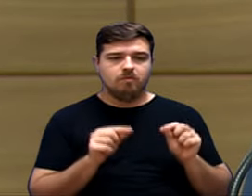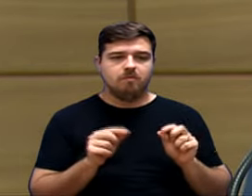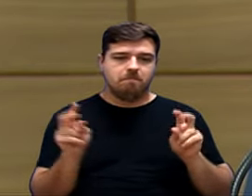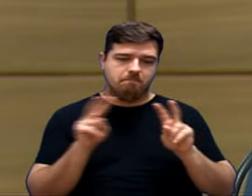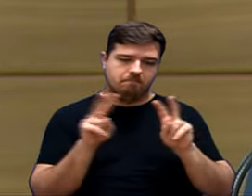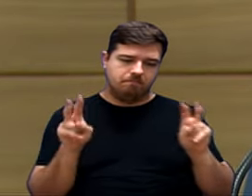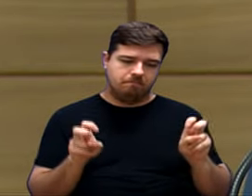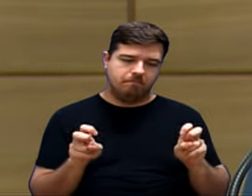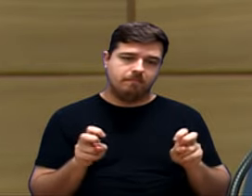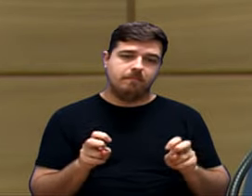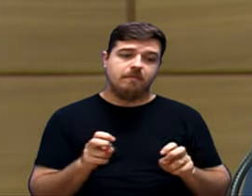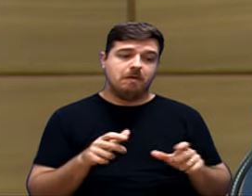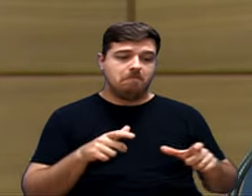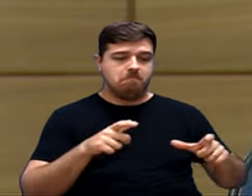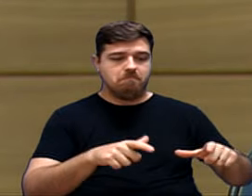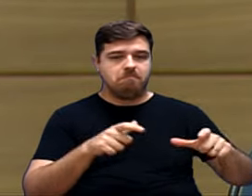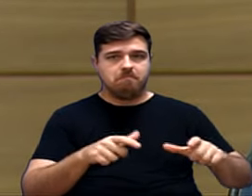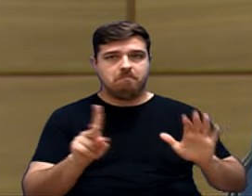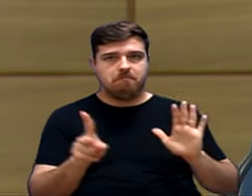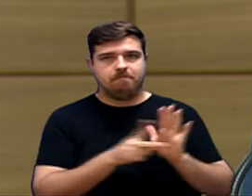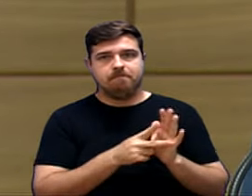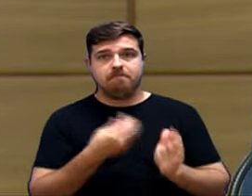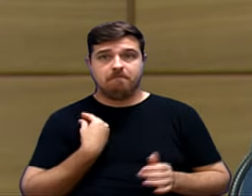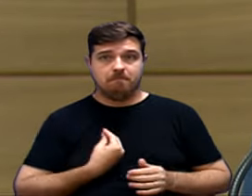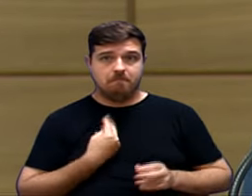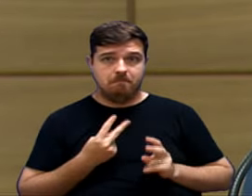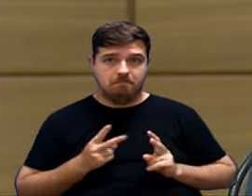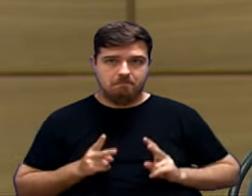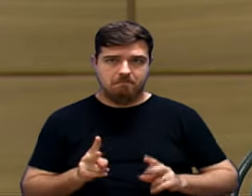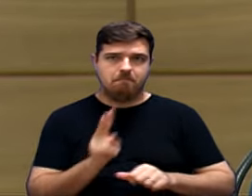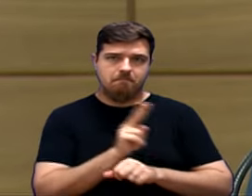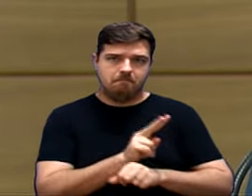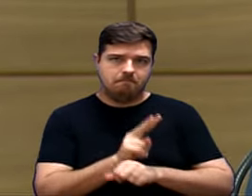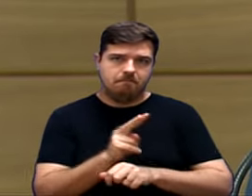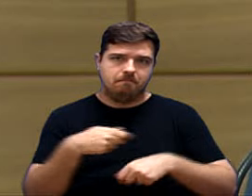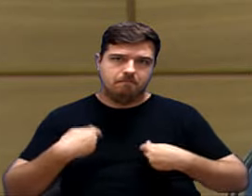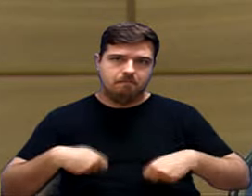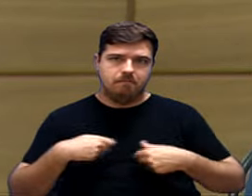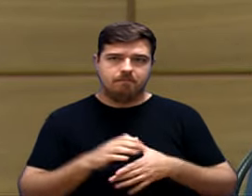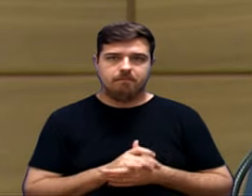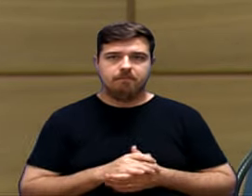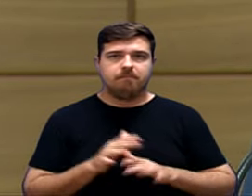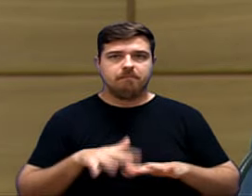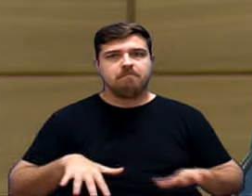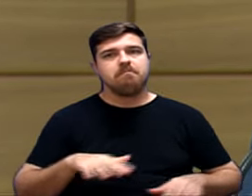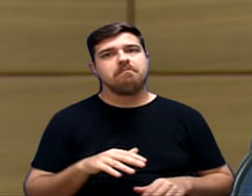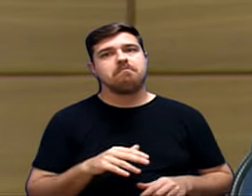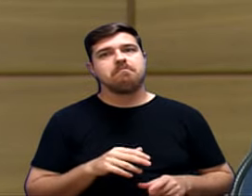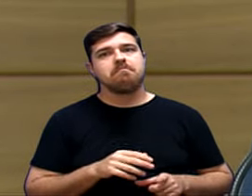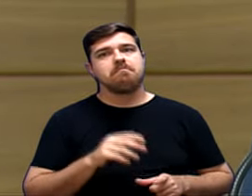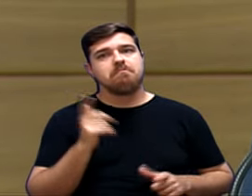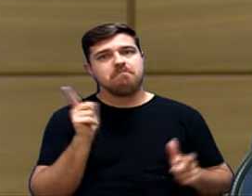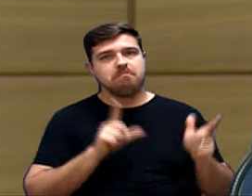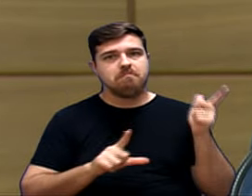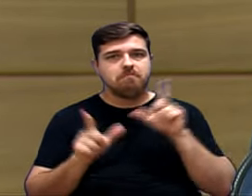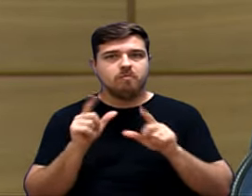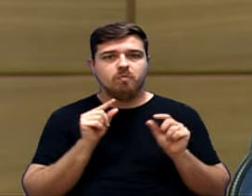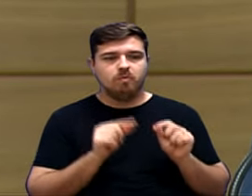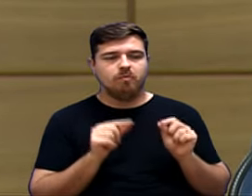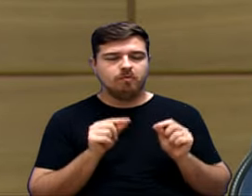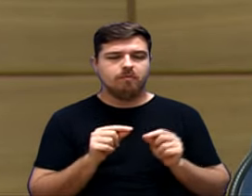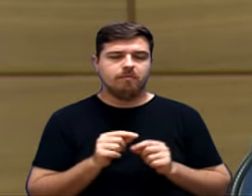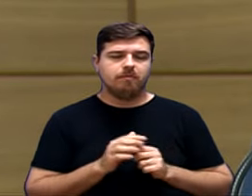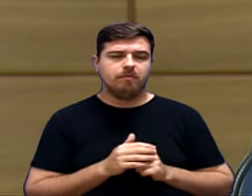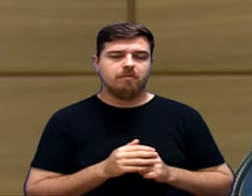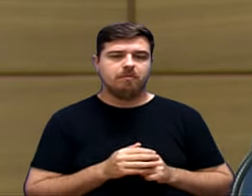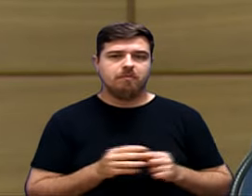da das áreas de preservação então nós temos um um um ganho eh da